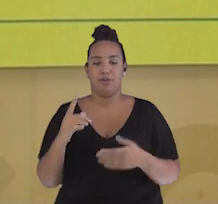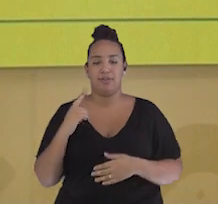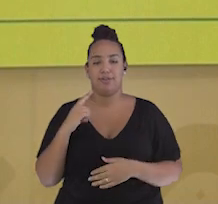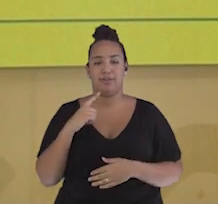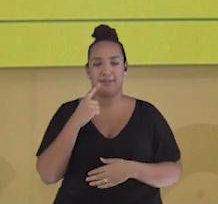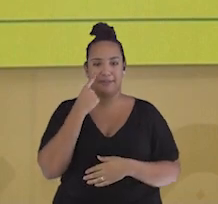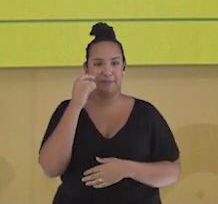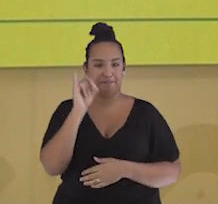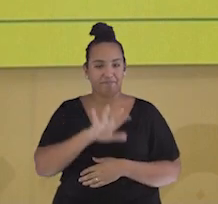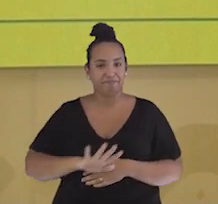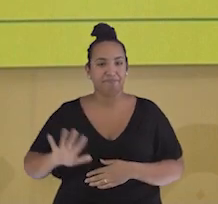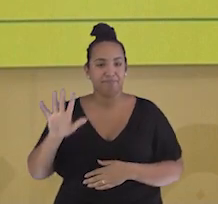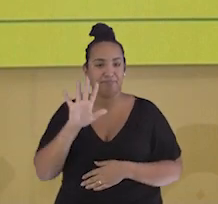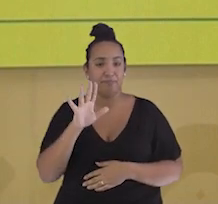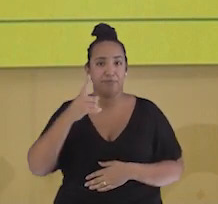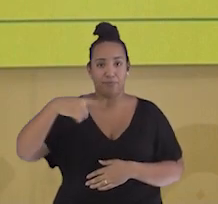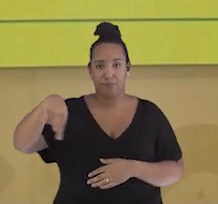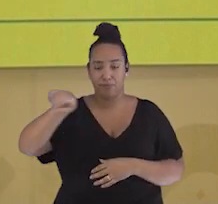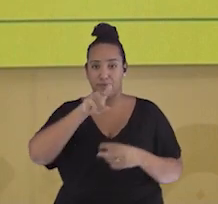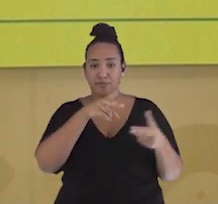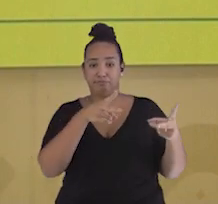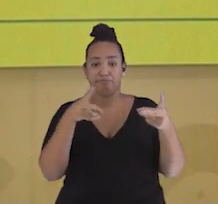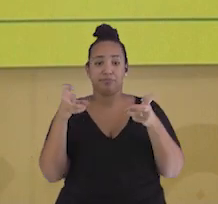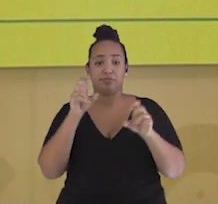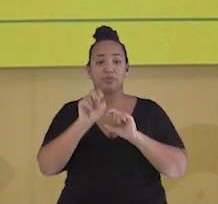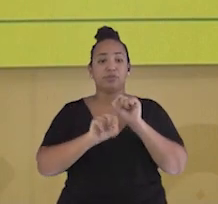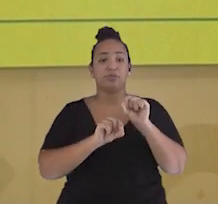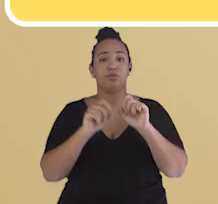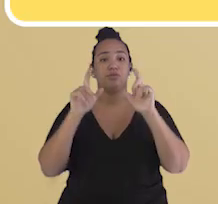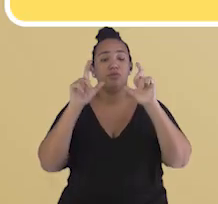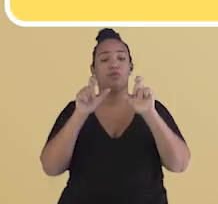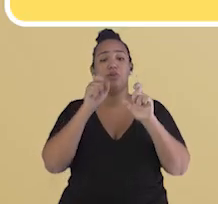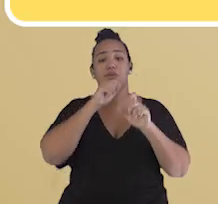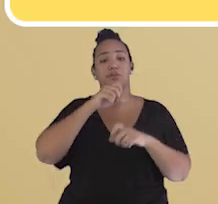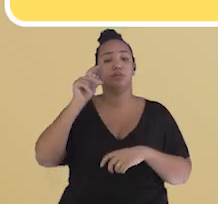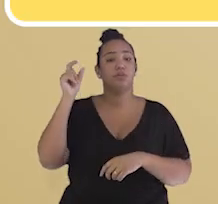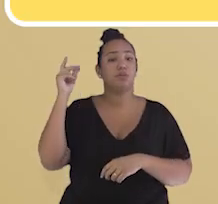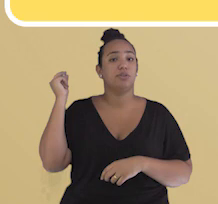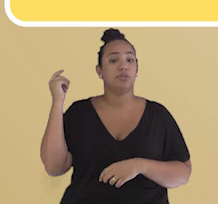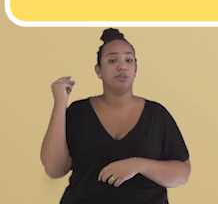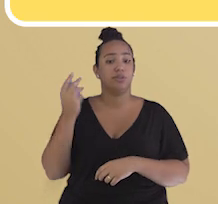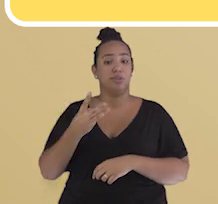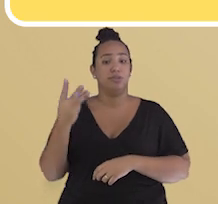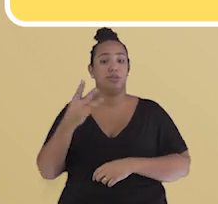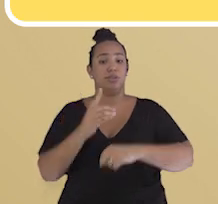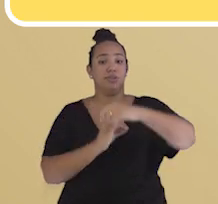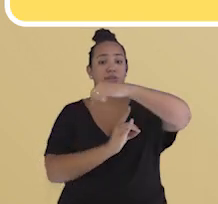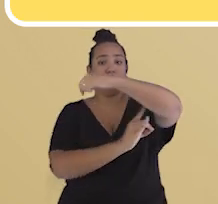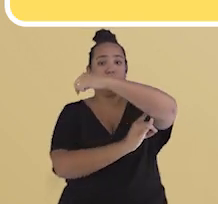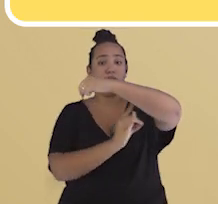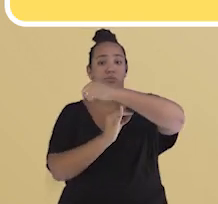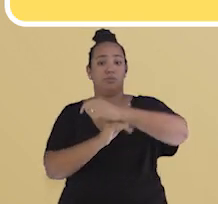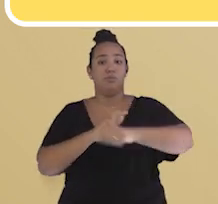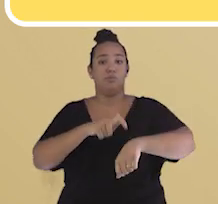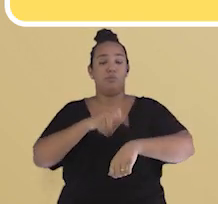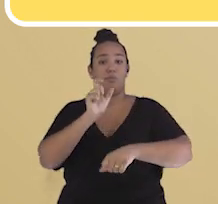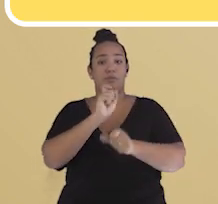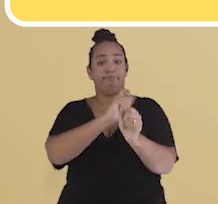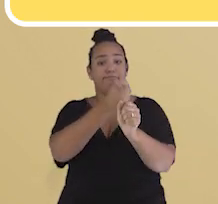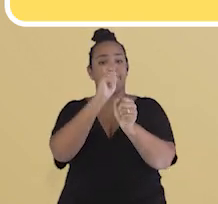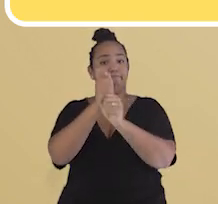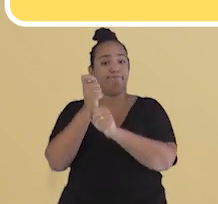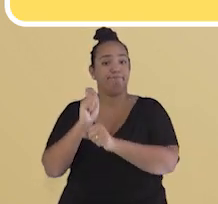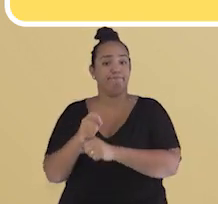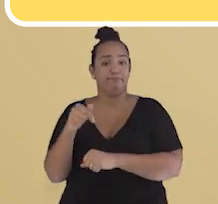anteriormente, também podemos analisar uma coisa muito importante. Olha como a imagem mudou. Em locais que não haviam pontes,